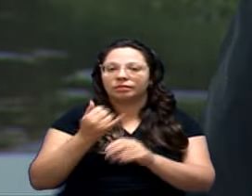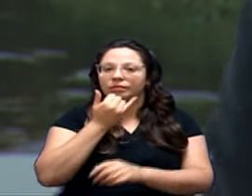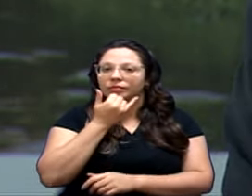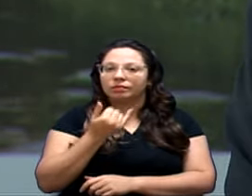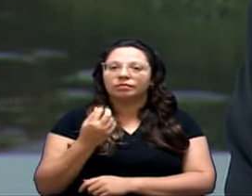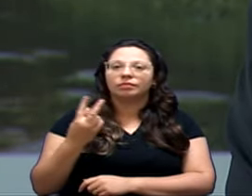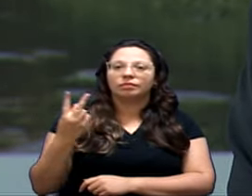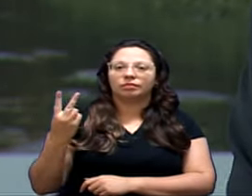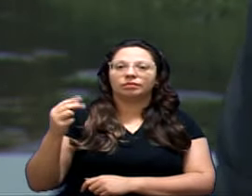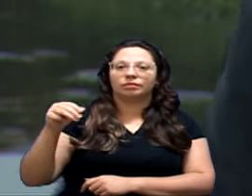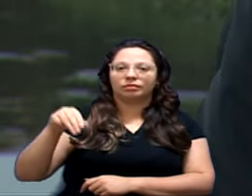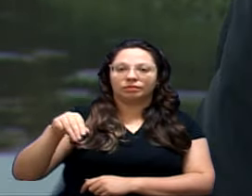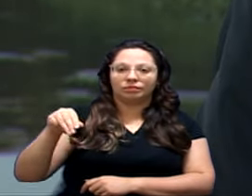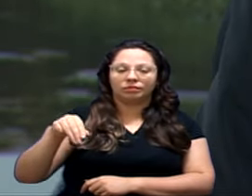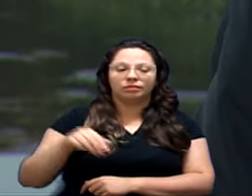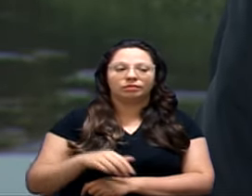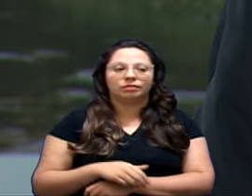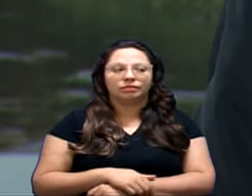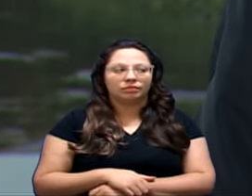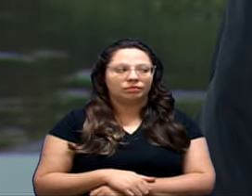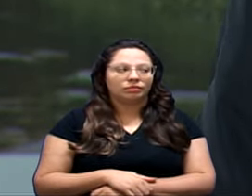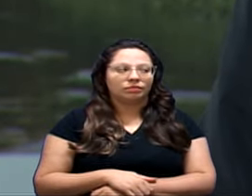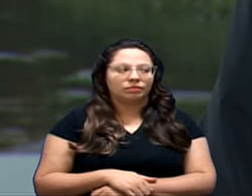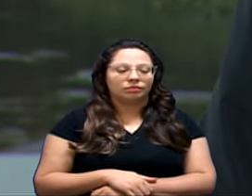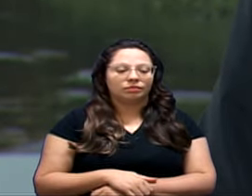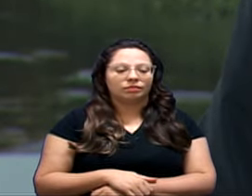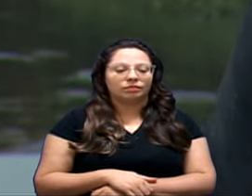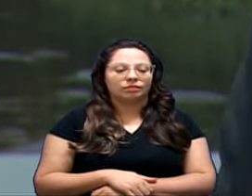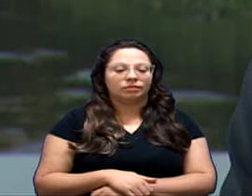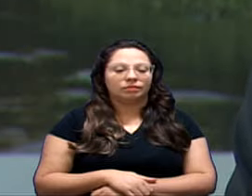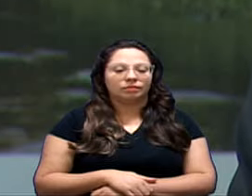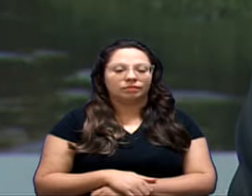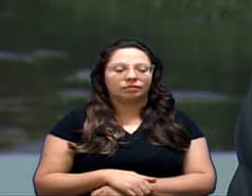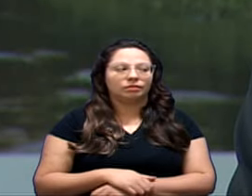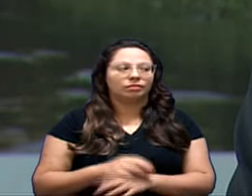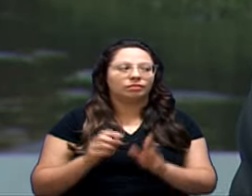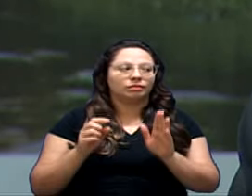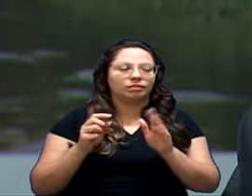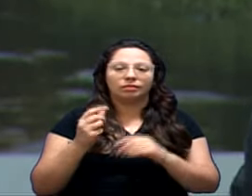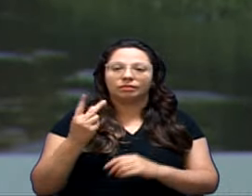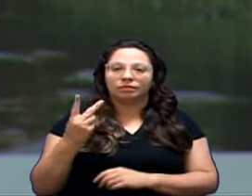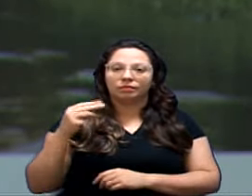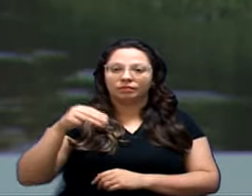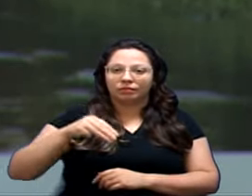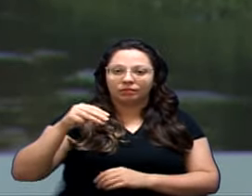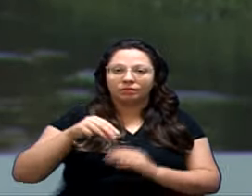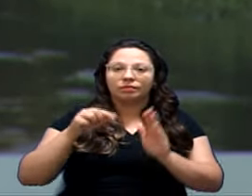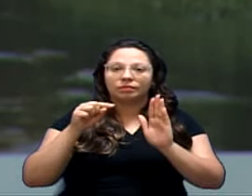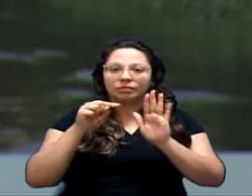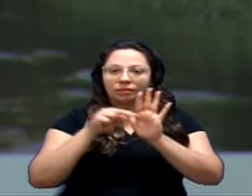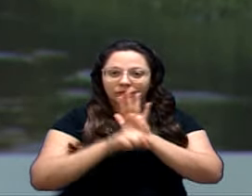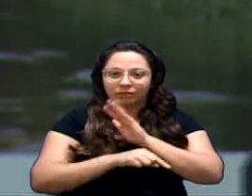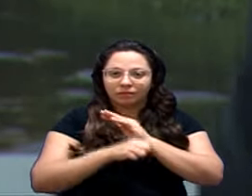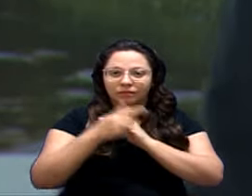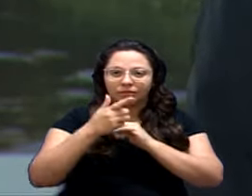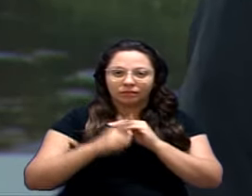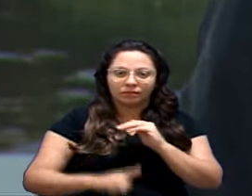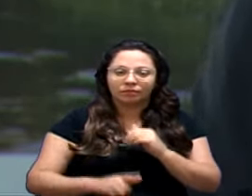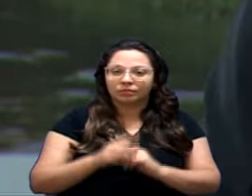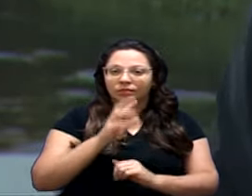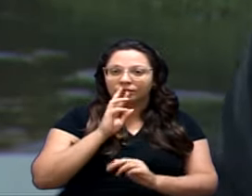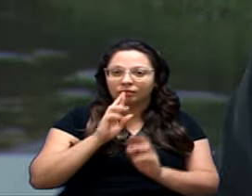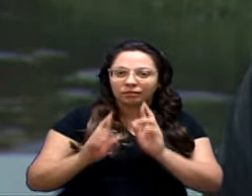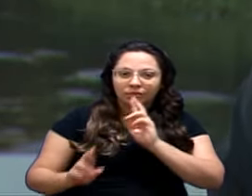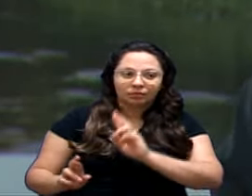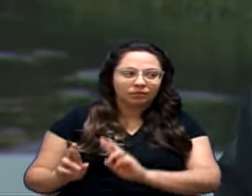presidente da mesa de trabalhos para as perguntas e para as possíveis respostas você